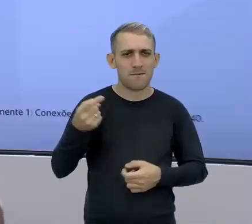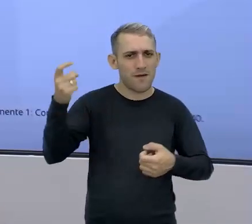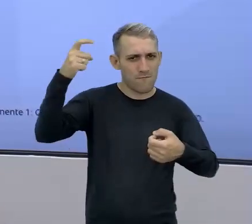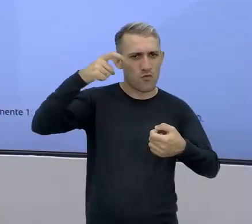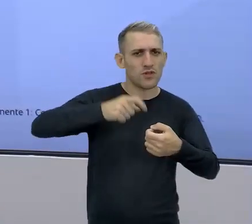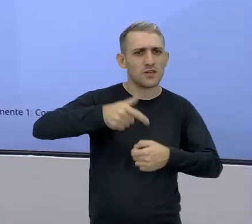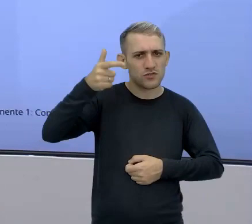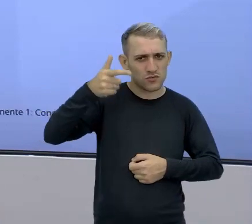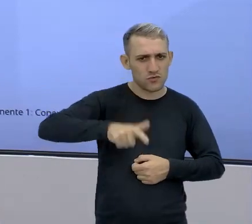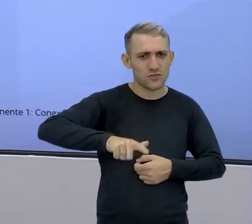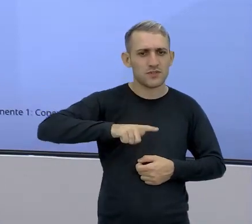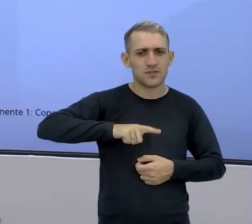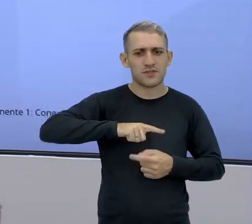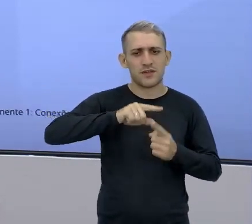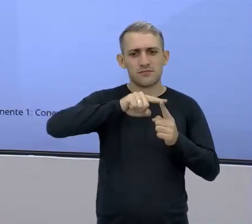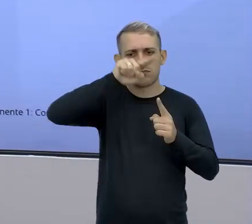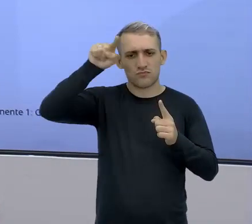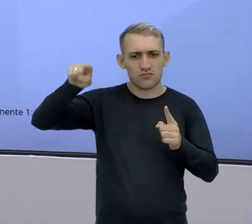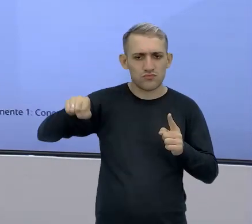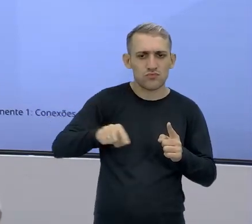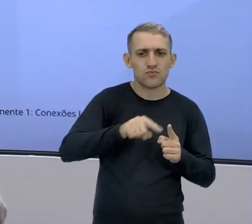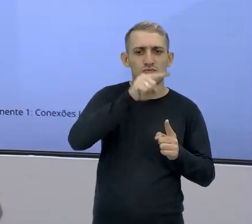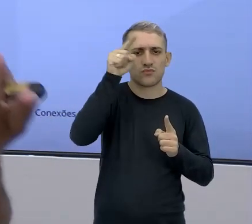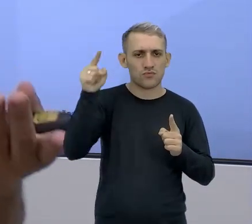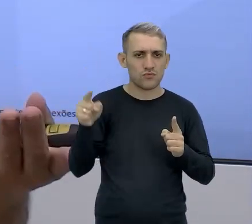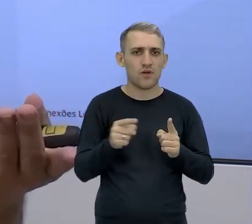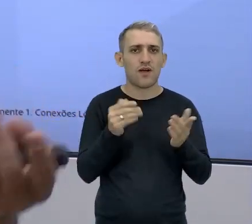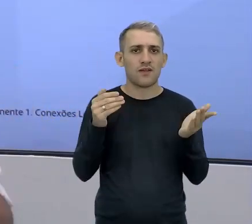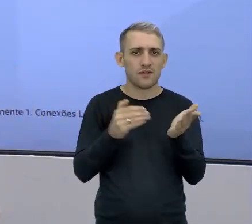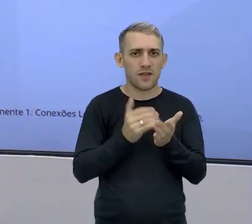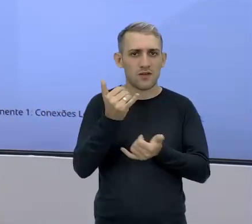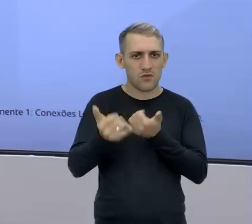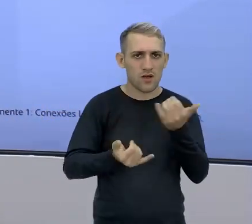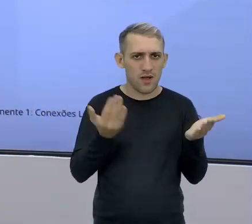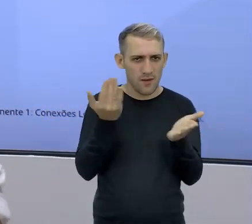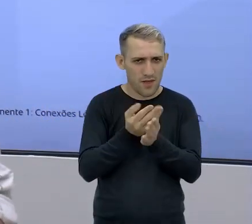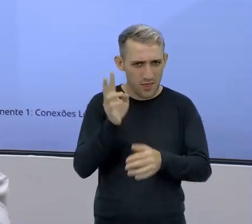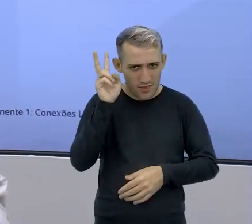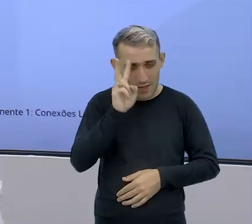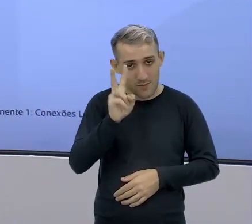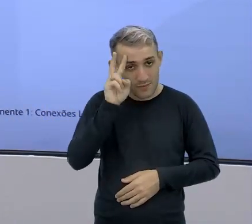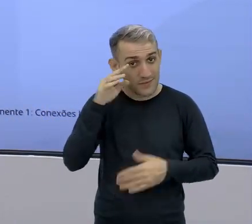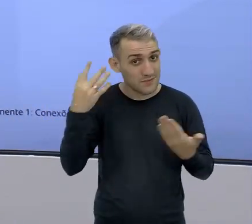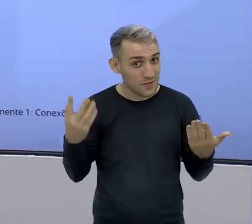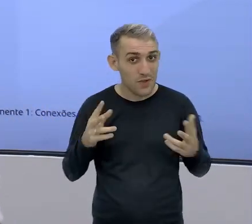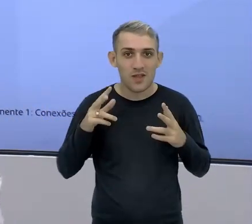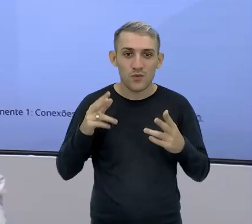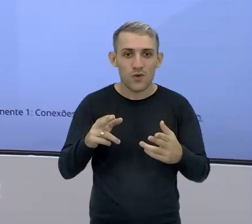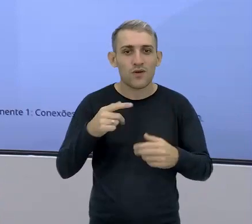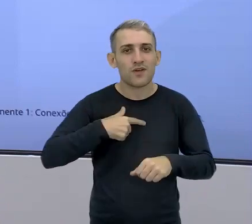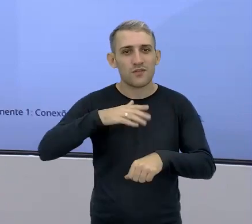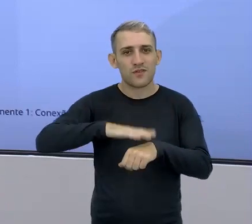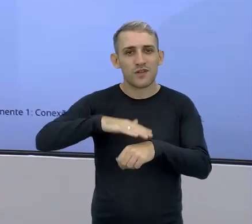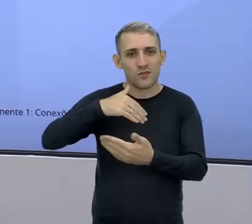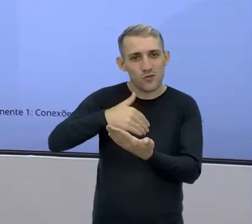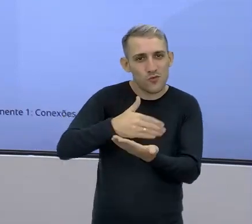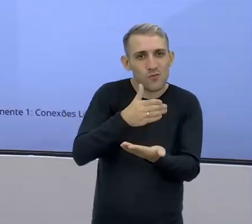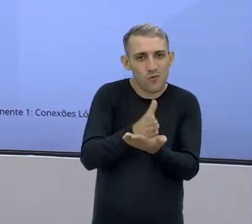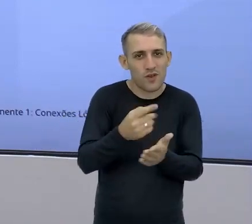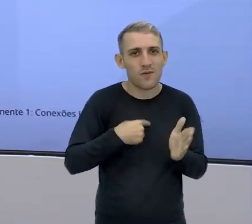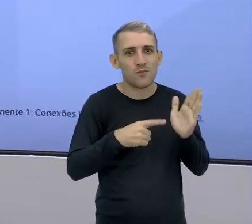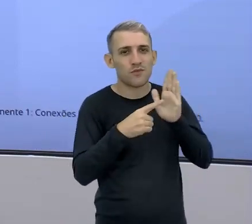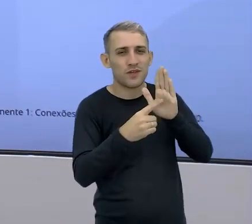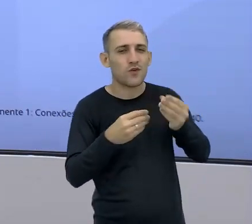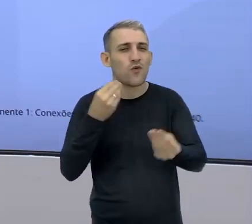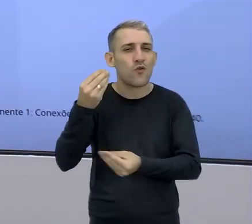passo e ficar girando aquilo até acabar o jogo, por exemplo? Então, a mesma ideia. Quando eu fiz o bolo, eu mostrei como fazer